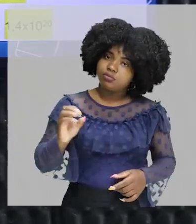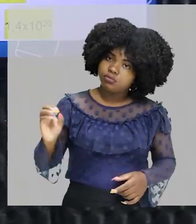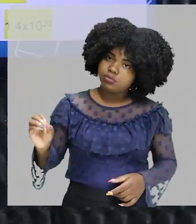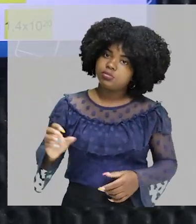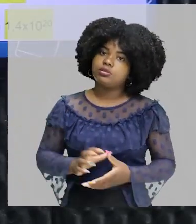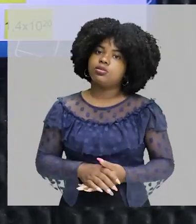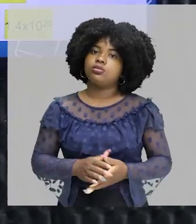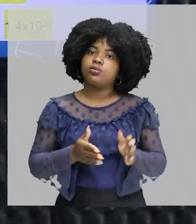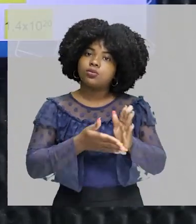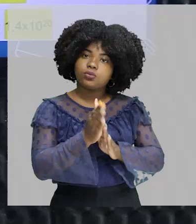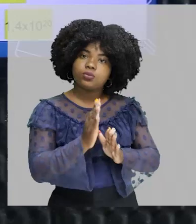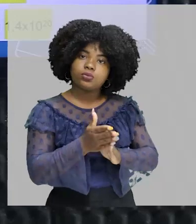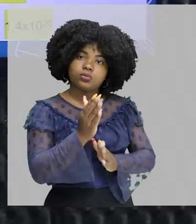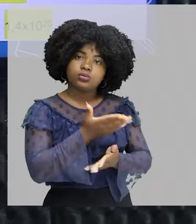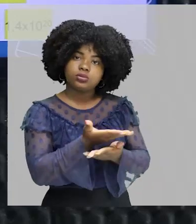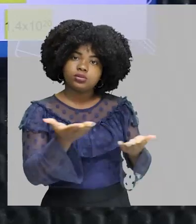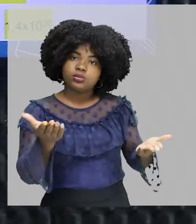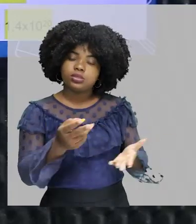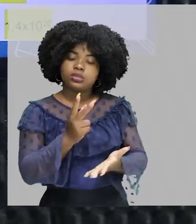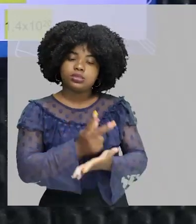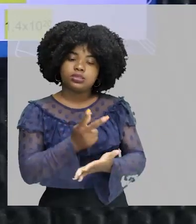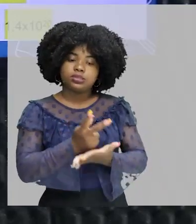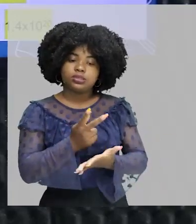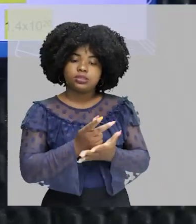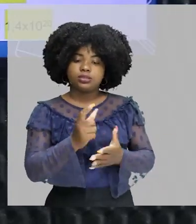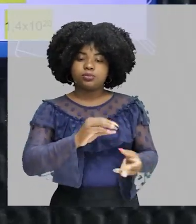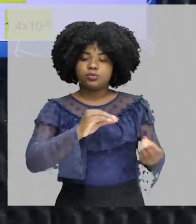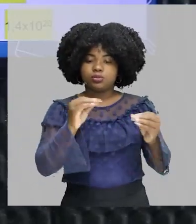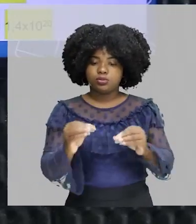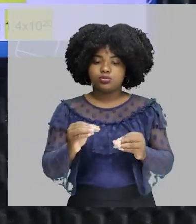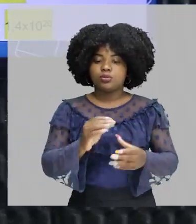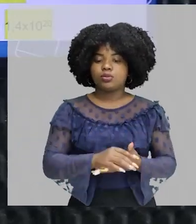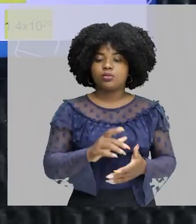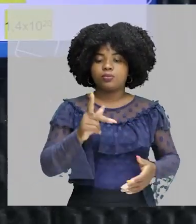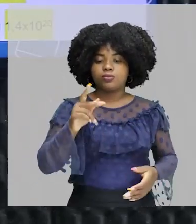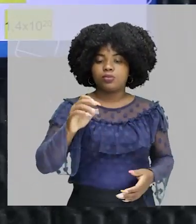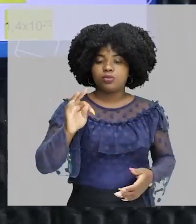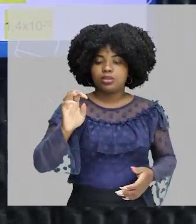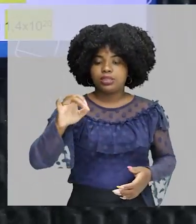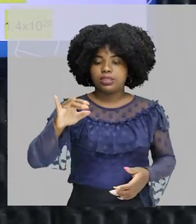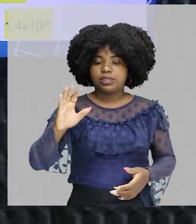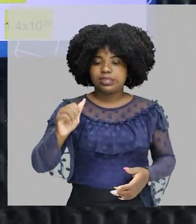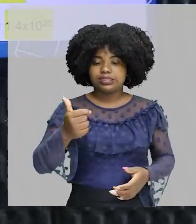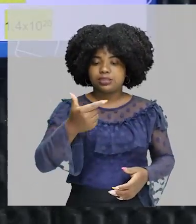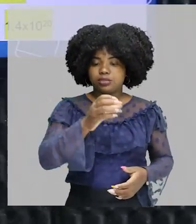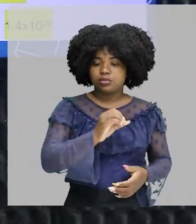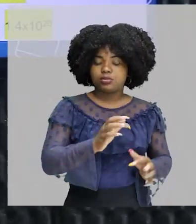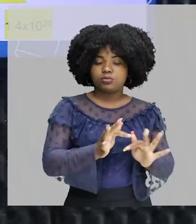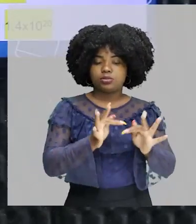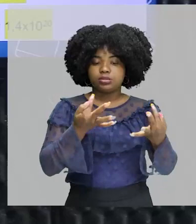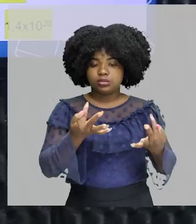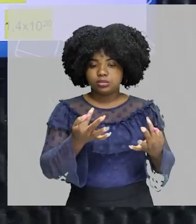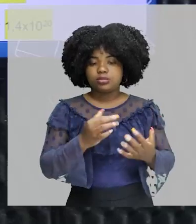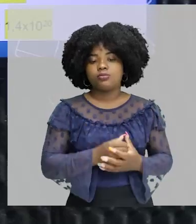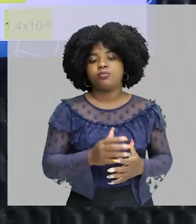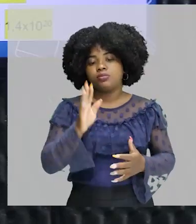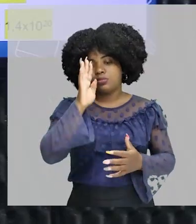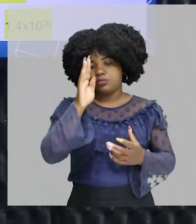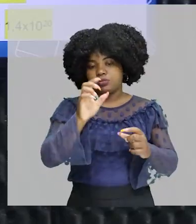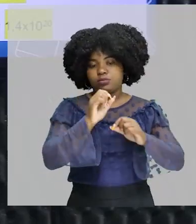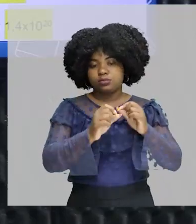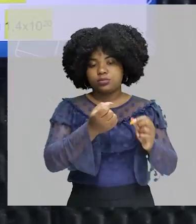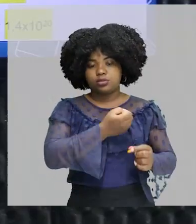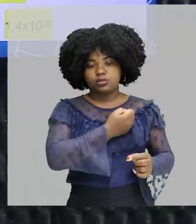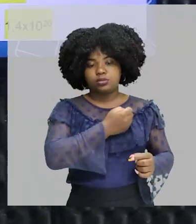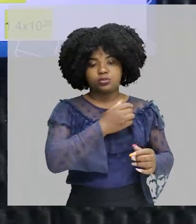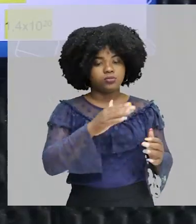sempre trabalhar com potência de 10. O cálculo fica mais simples, principalmente, né, quando nós temos números muito grandes